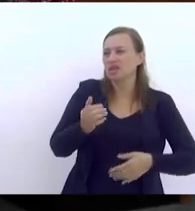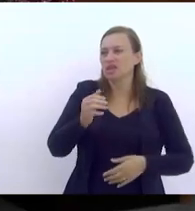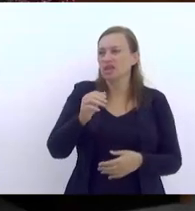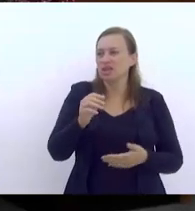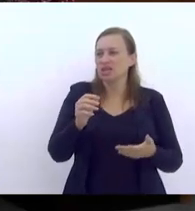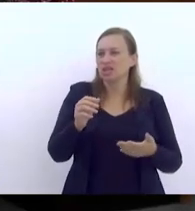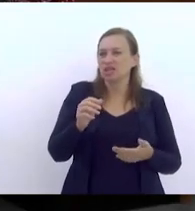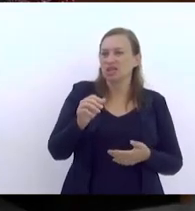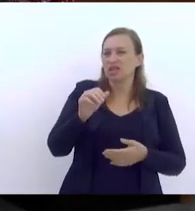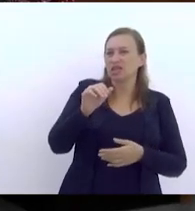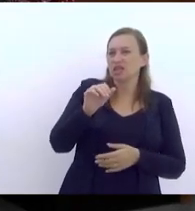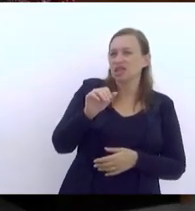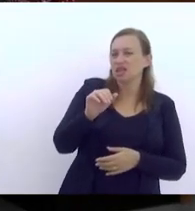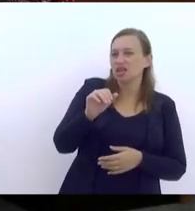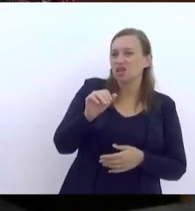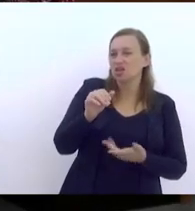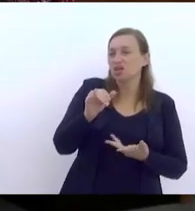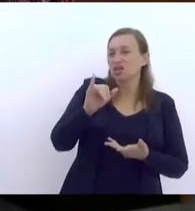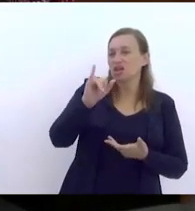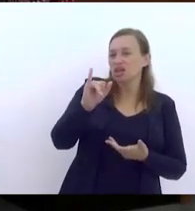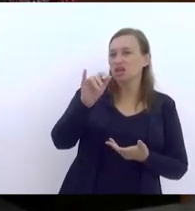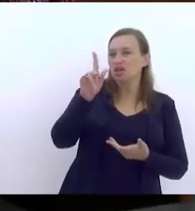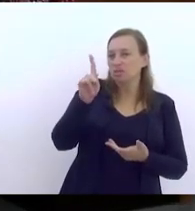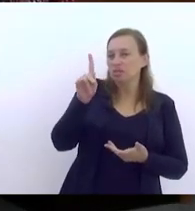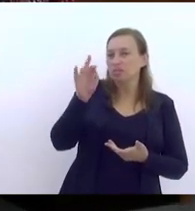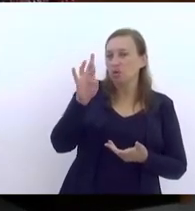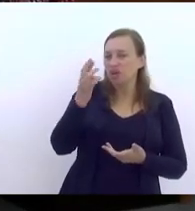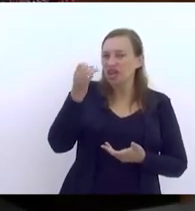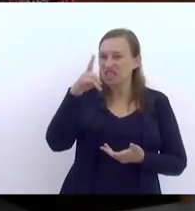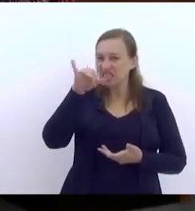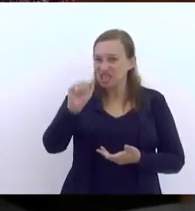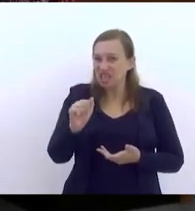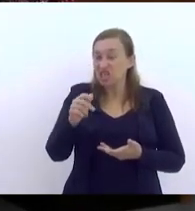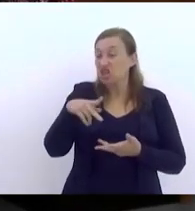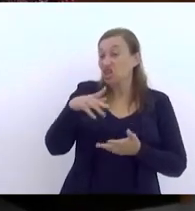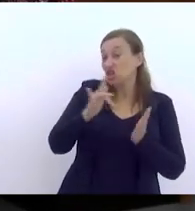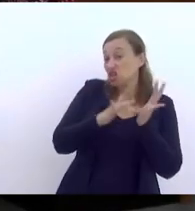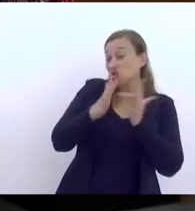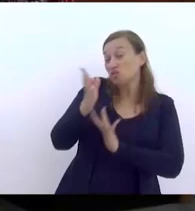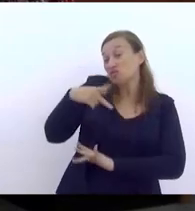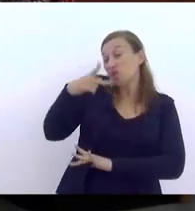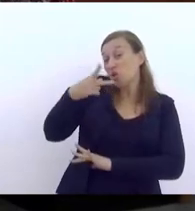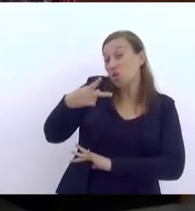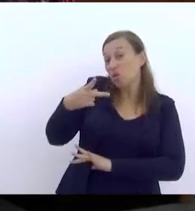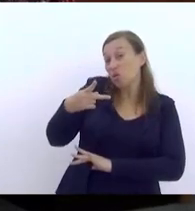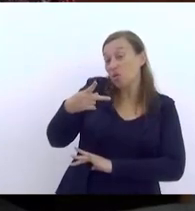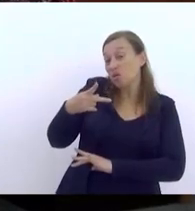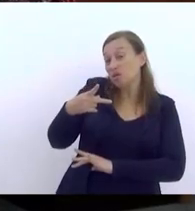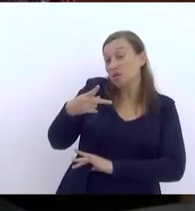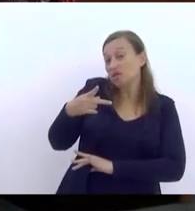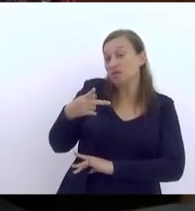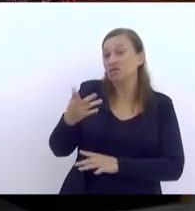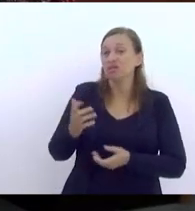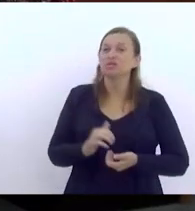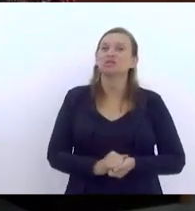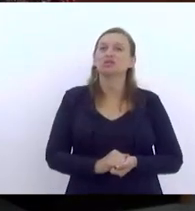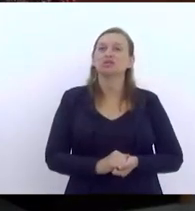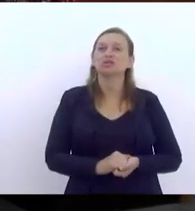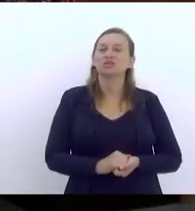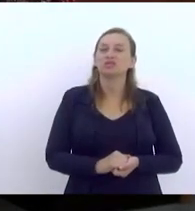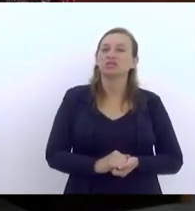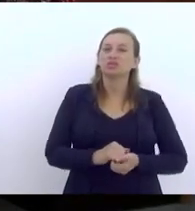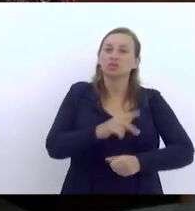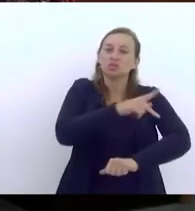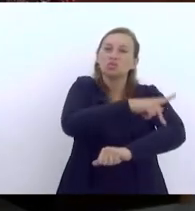Hipocrisia essa que Jesus tanto falou no seu Sermão do